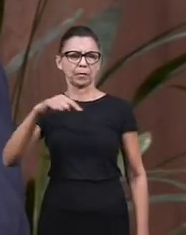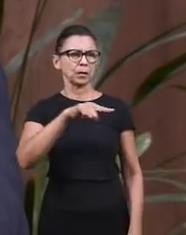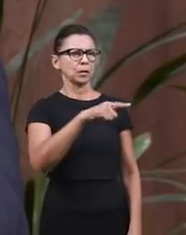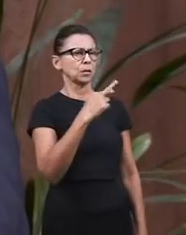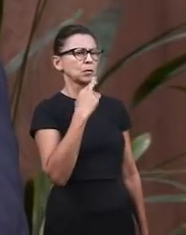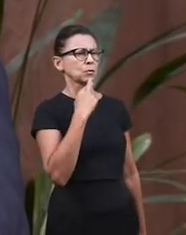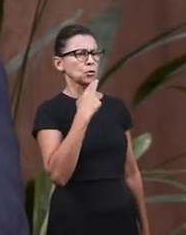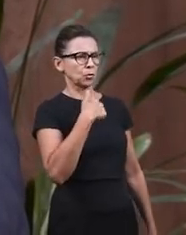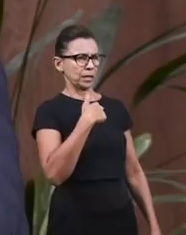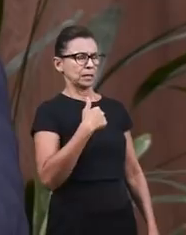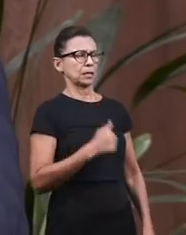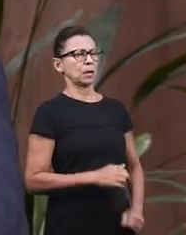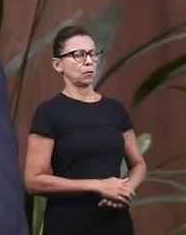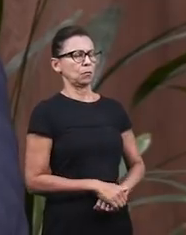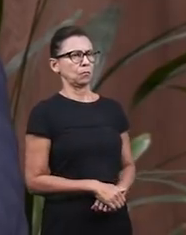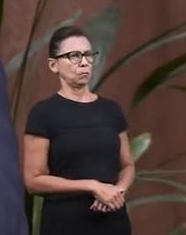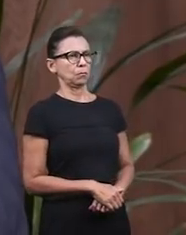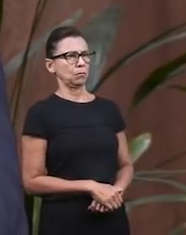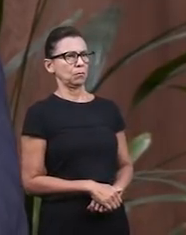onde?